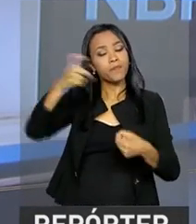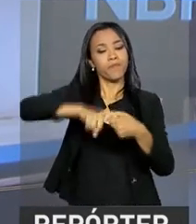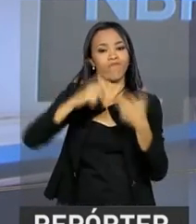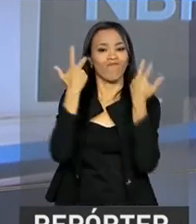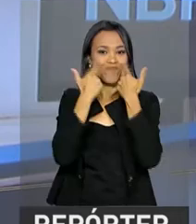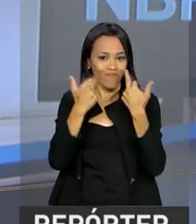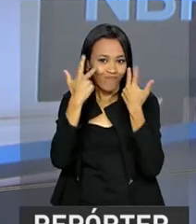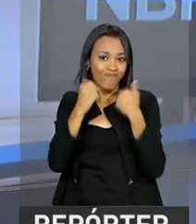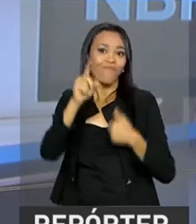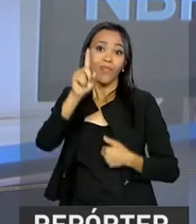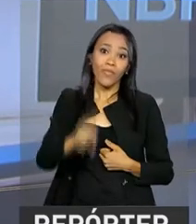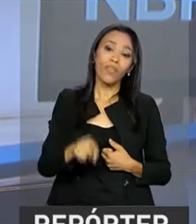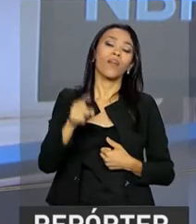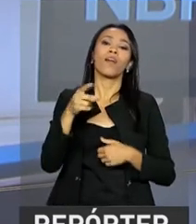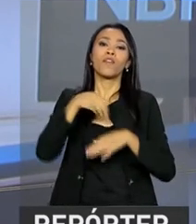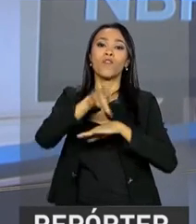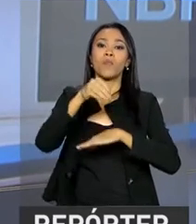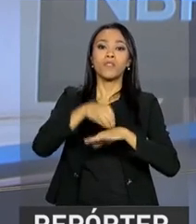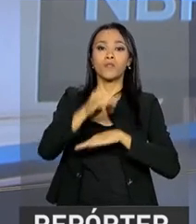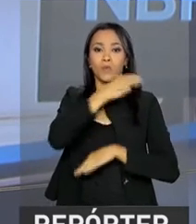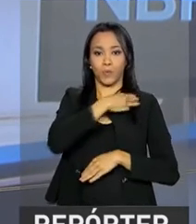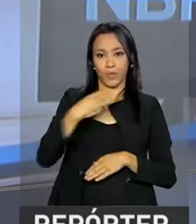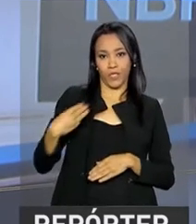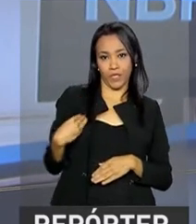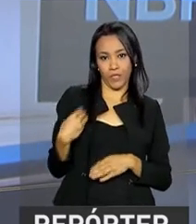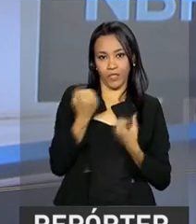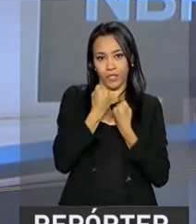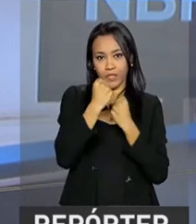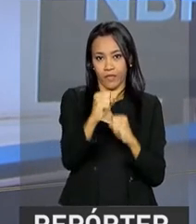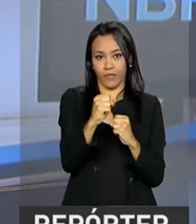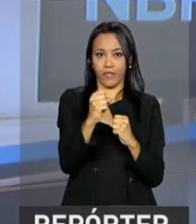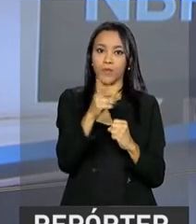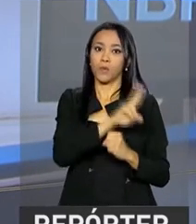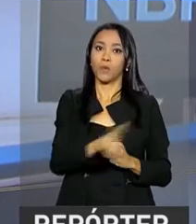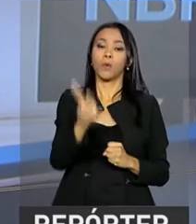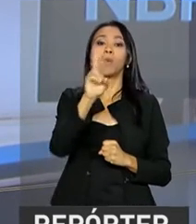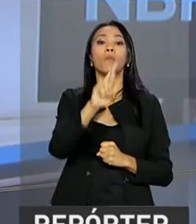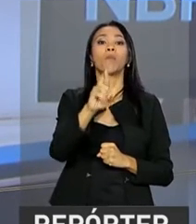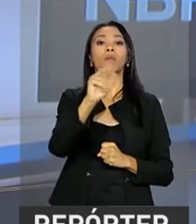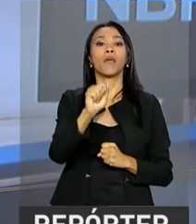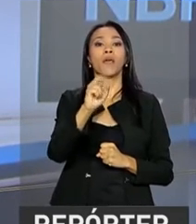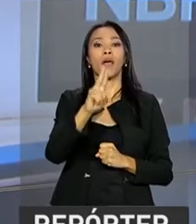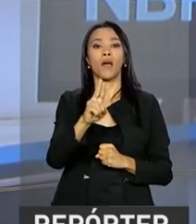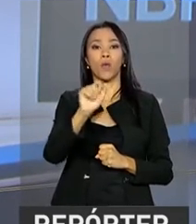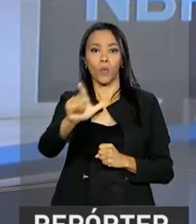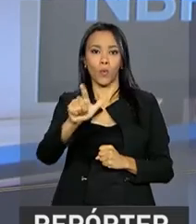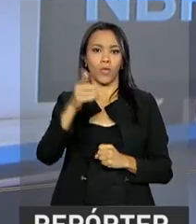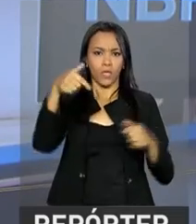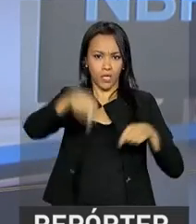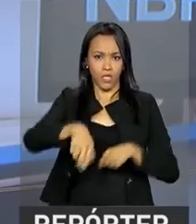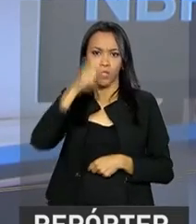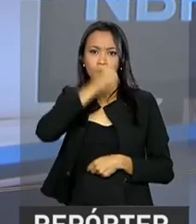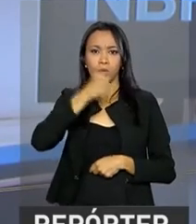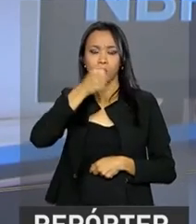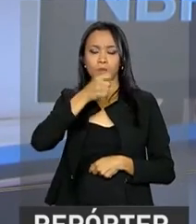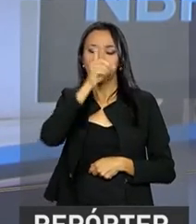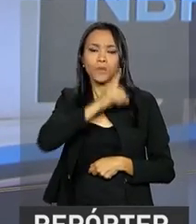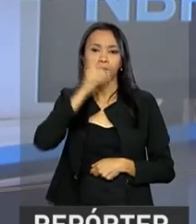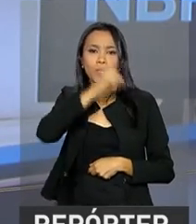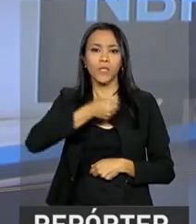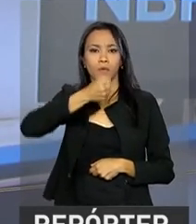informação é do ministro da defesa raúl jungmann que falou com a imprensa neste domingo após reunião com o presidente michel